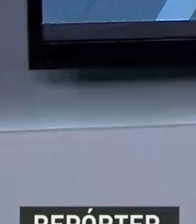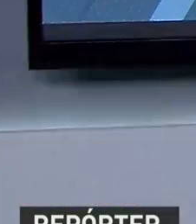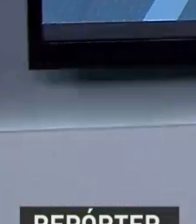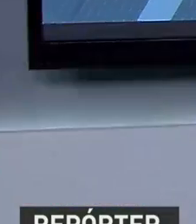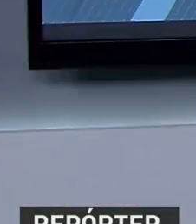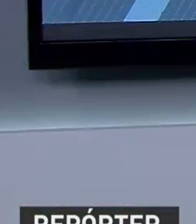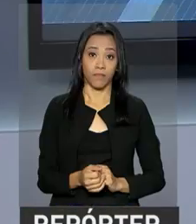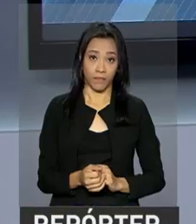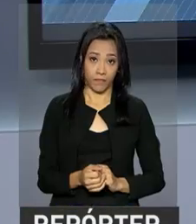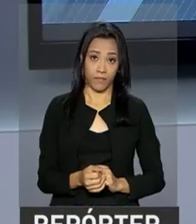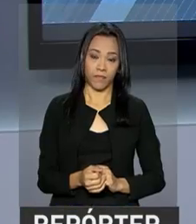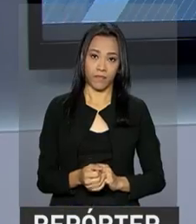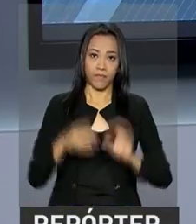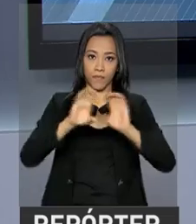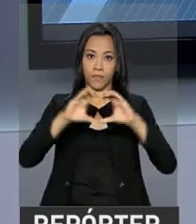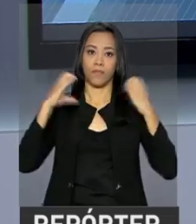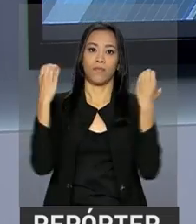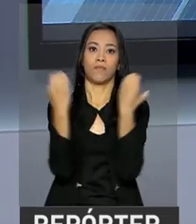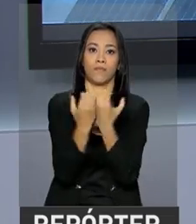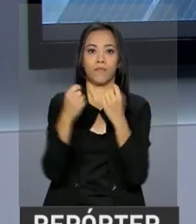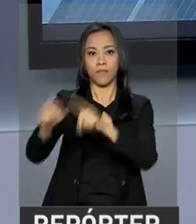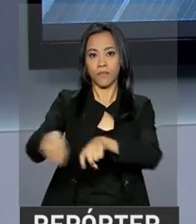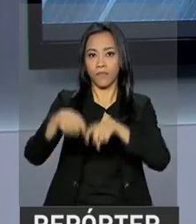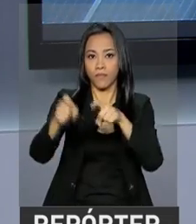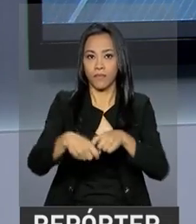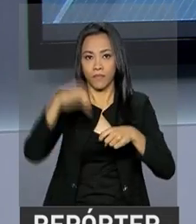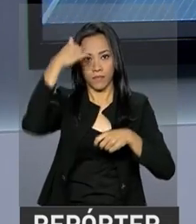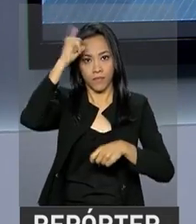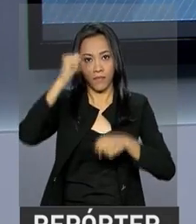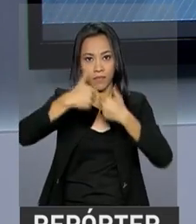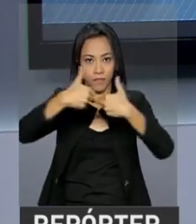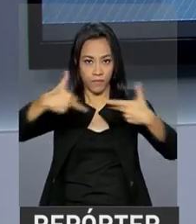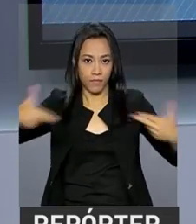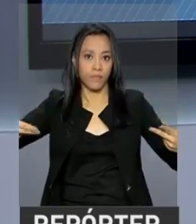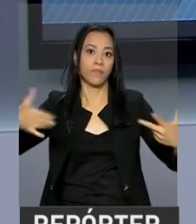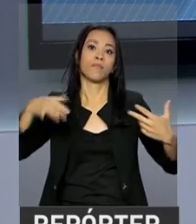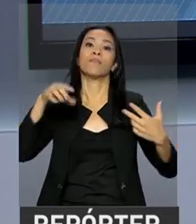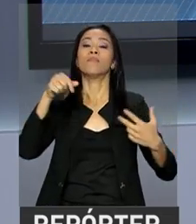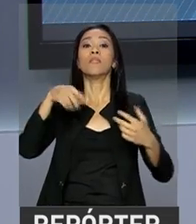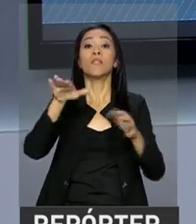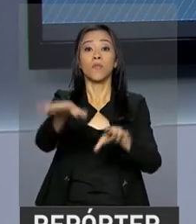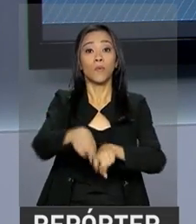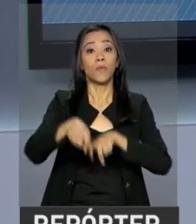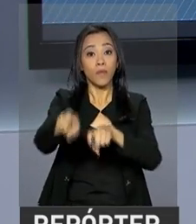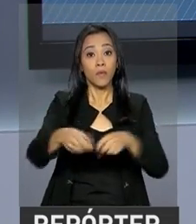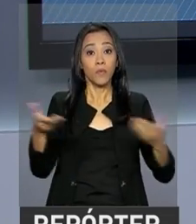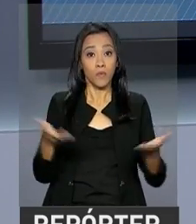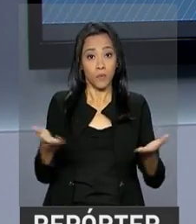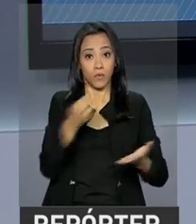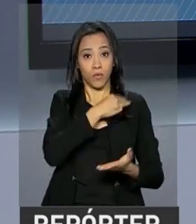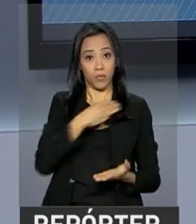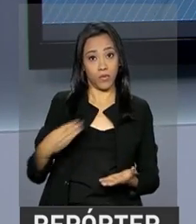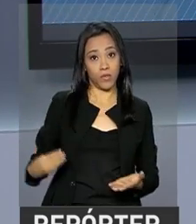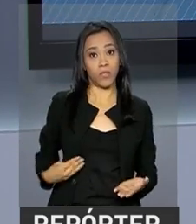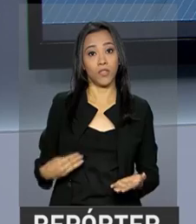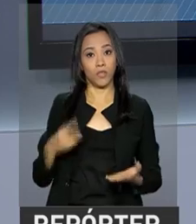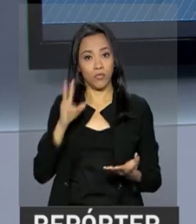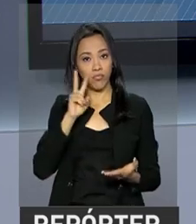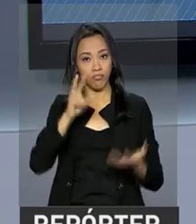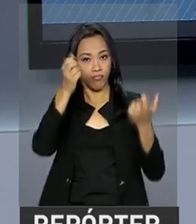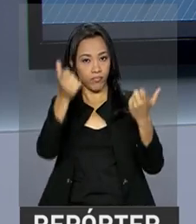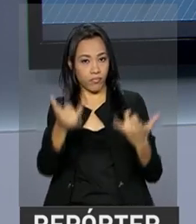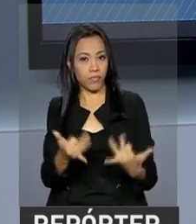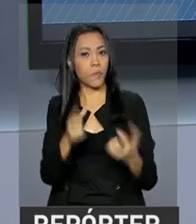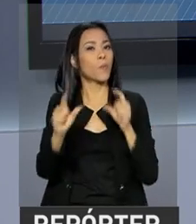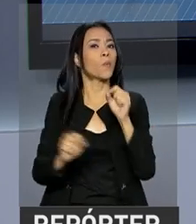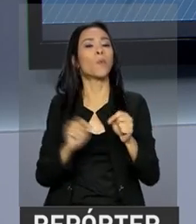fora a comissão de agricultura pecuária e Abastecimento e desenvolvimento Rural houve hoje o ministro da Agricultura blairo Mag que deve